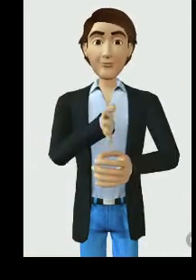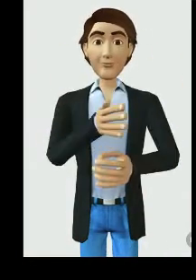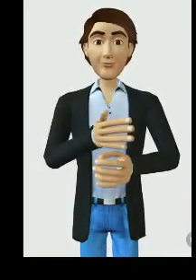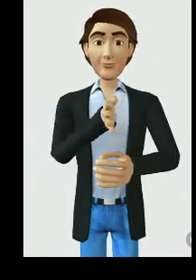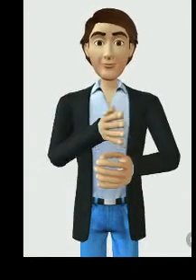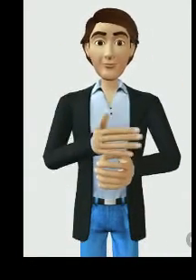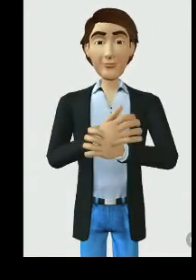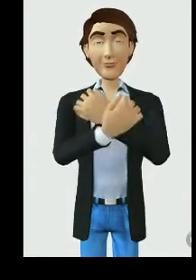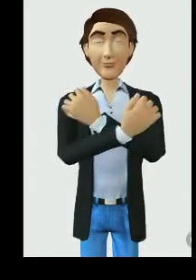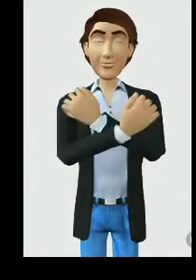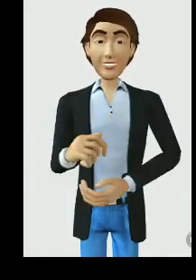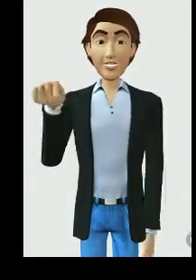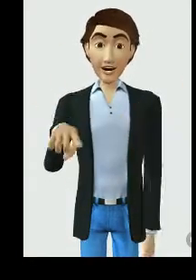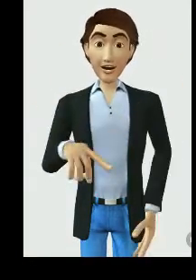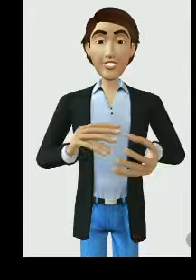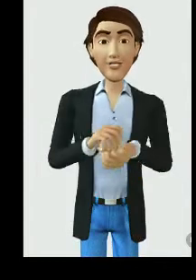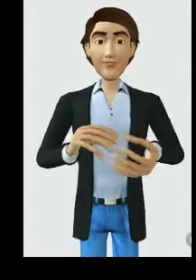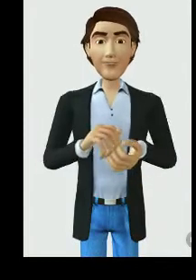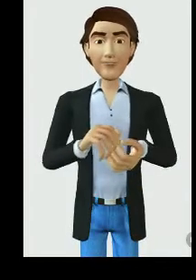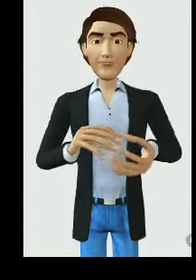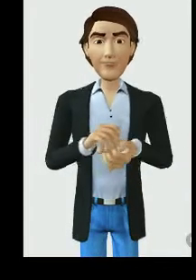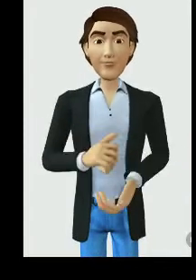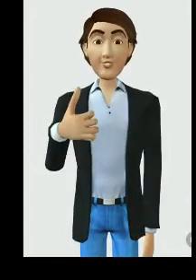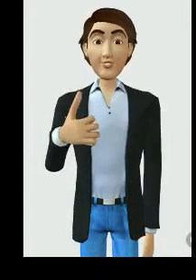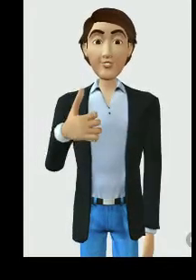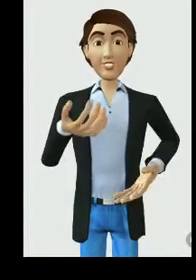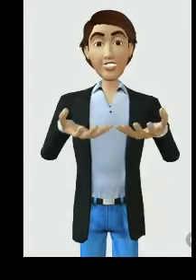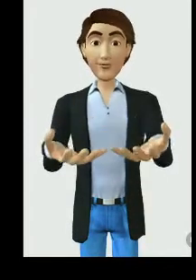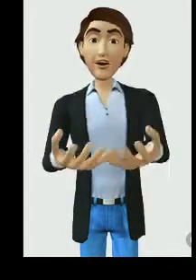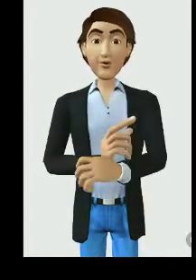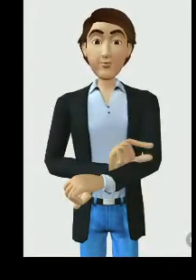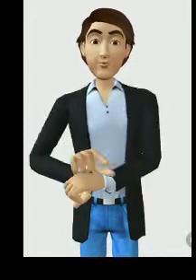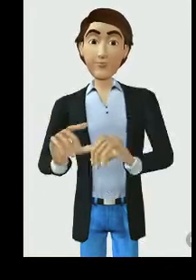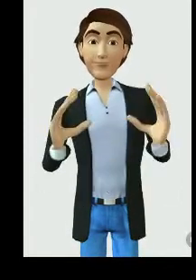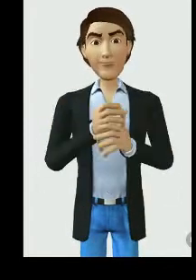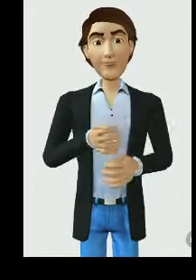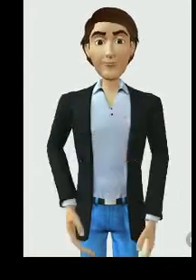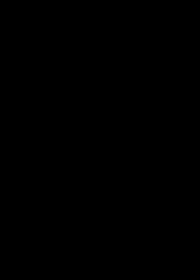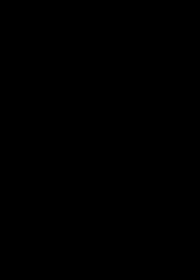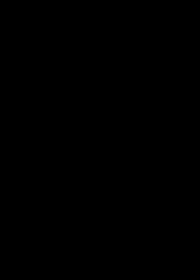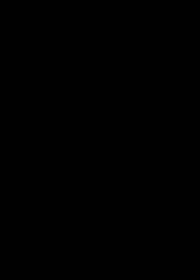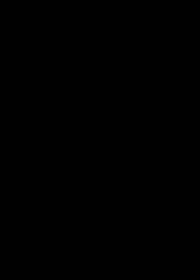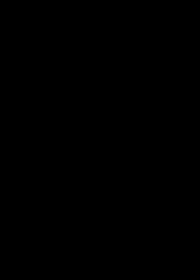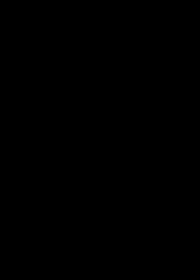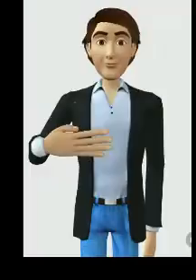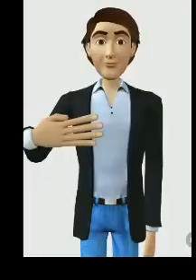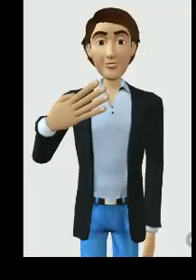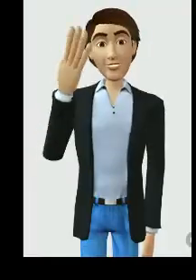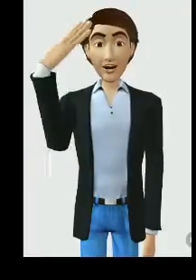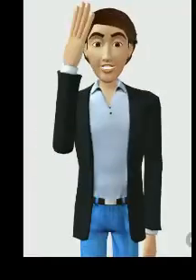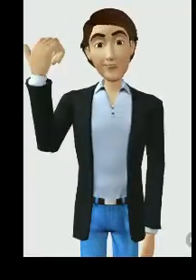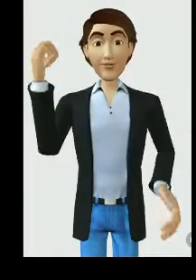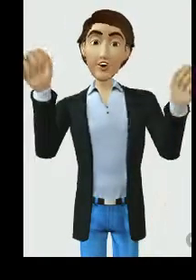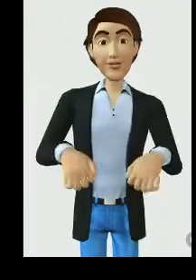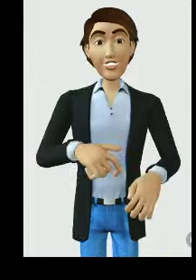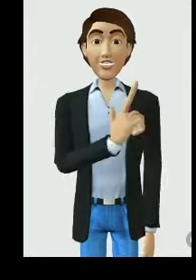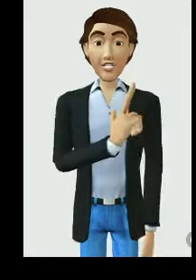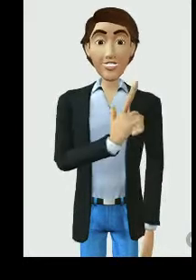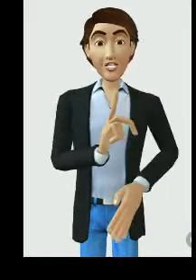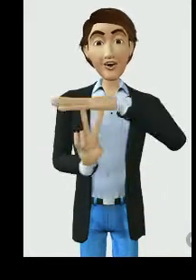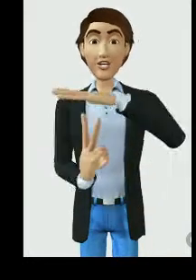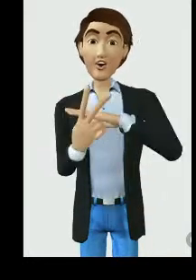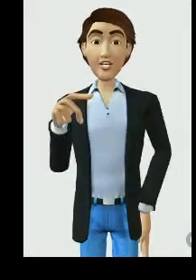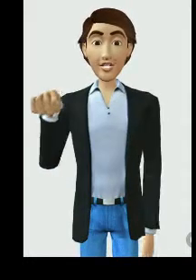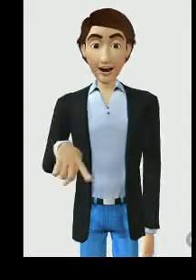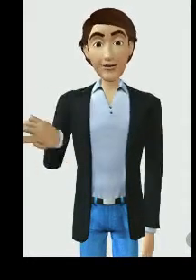batata frita, contém dessa massa 11 gramas de gorduras totais. Ressaltando que podem